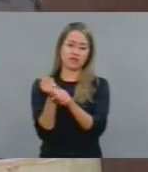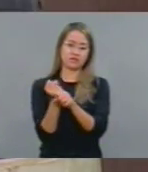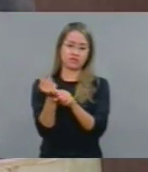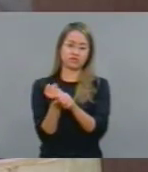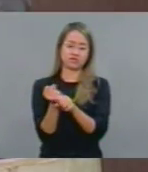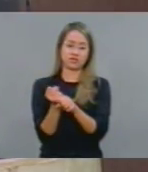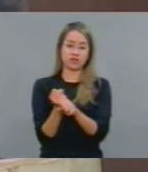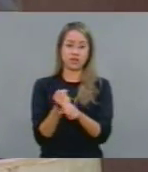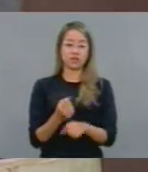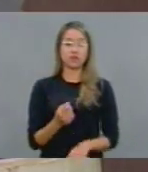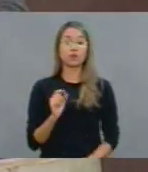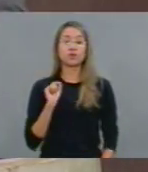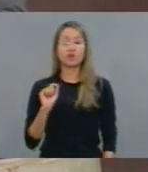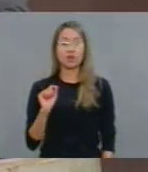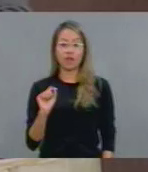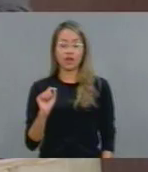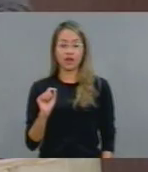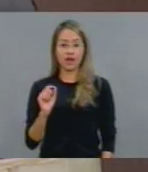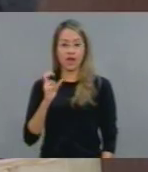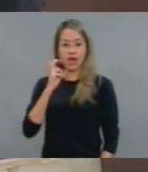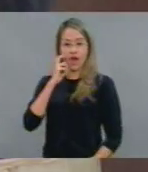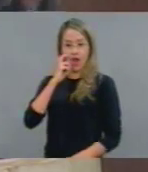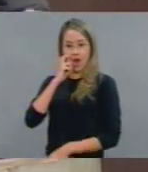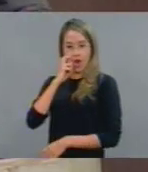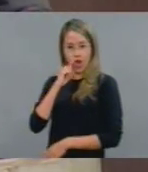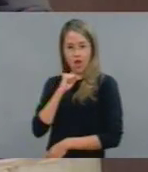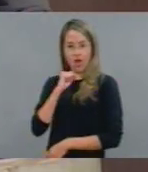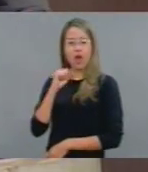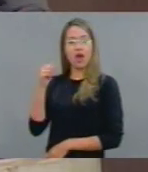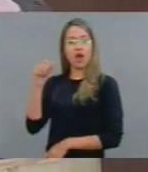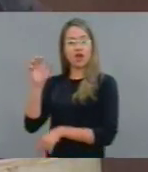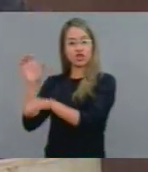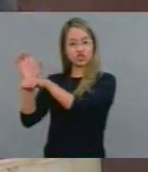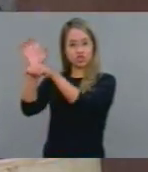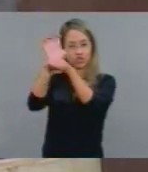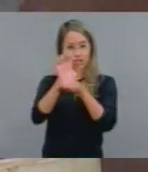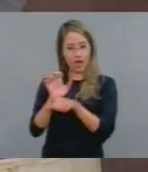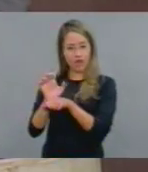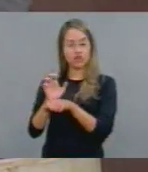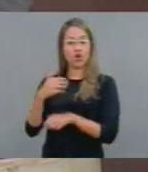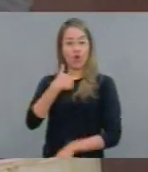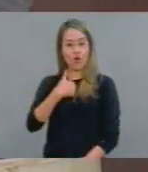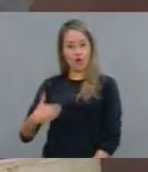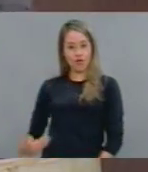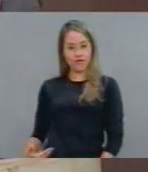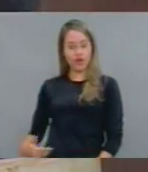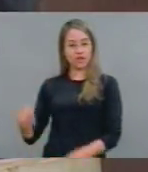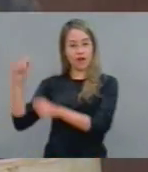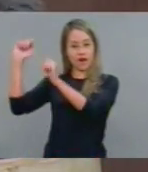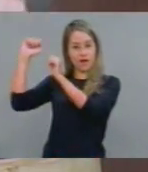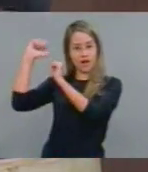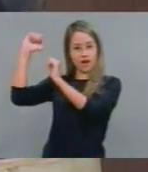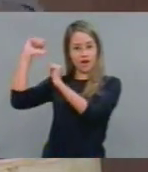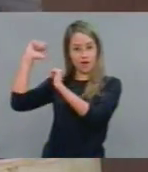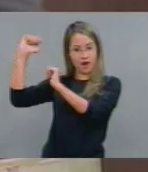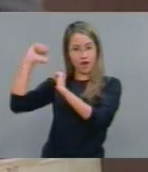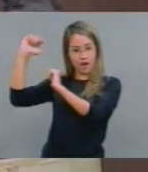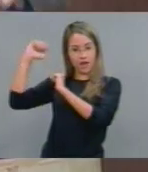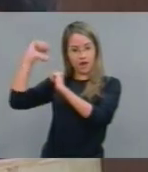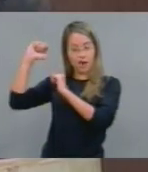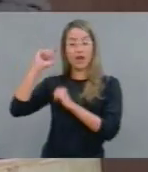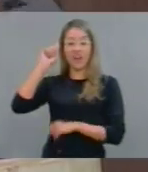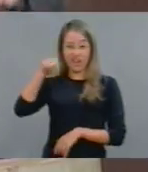vivem das tetas do Estado, nos seus estados de origem e na União Federal. E agora